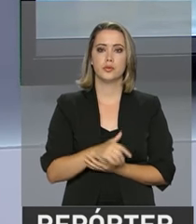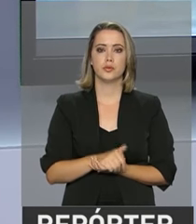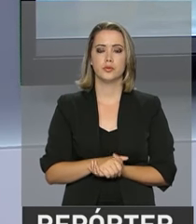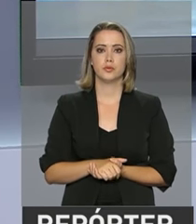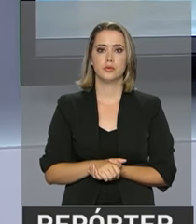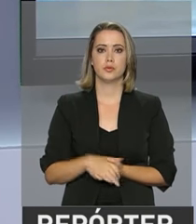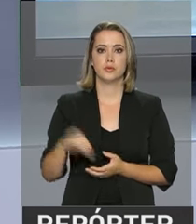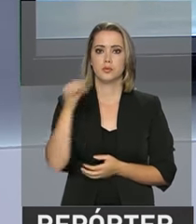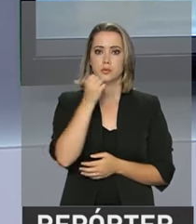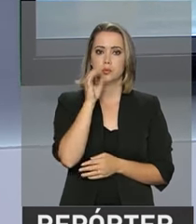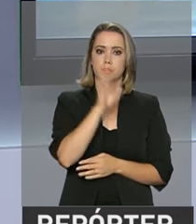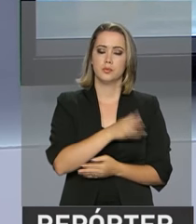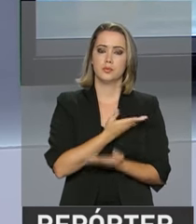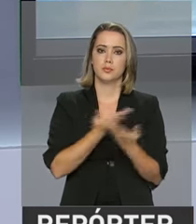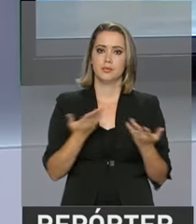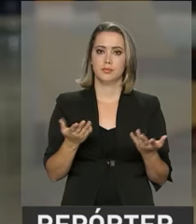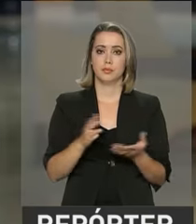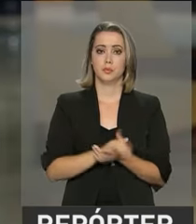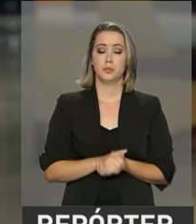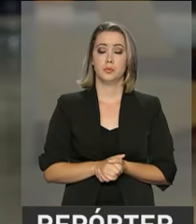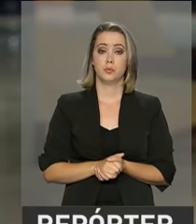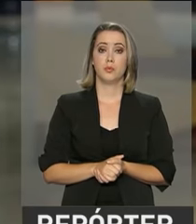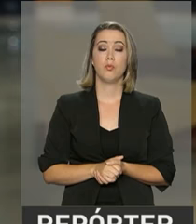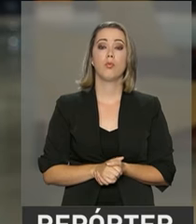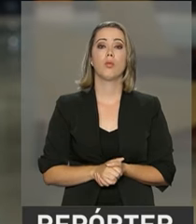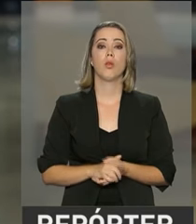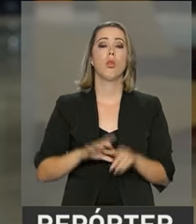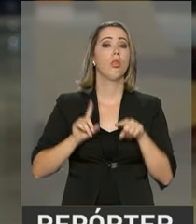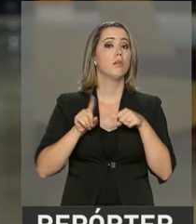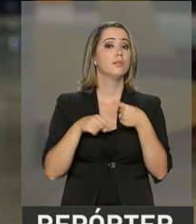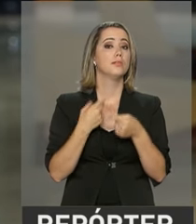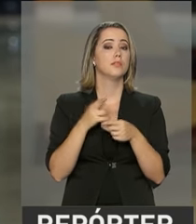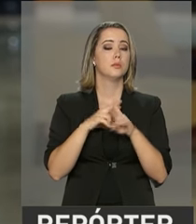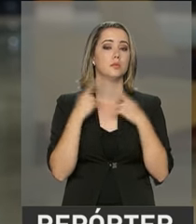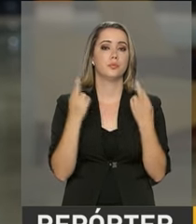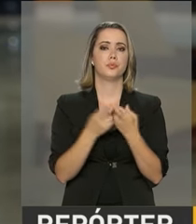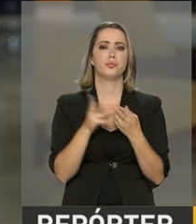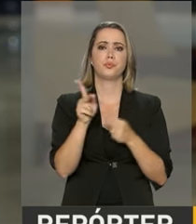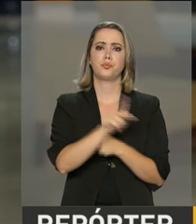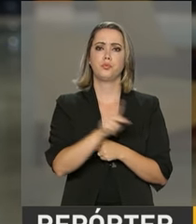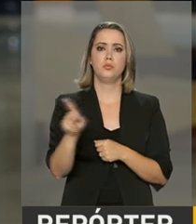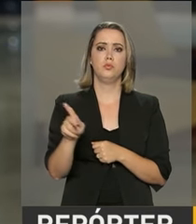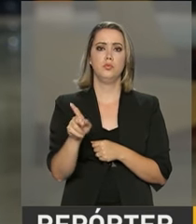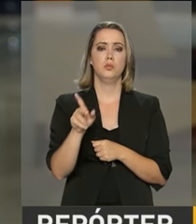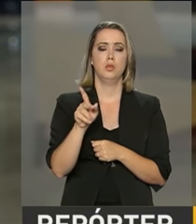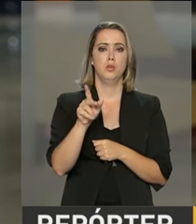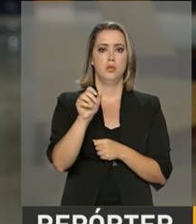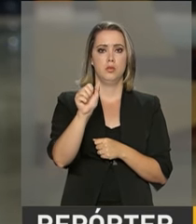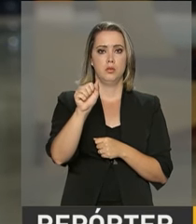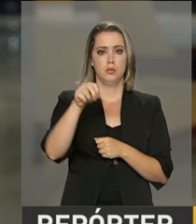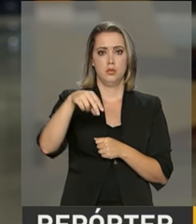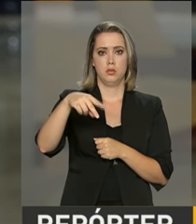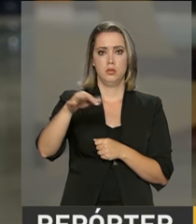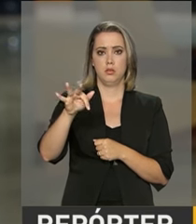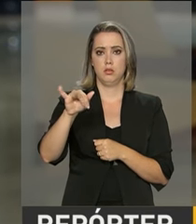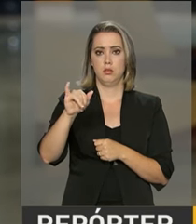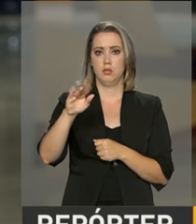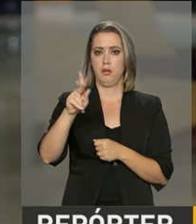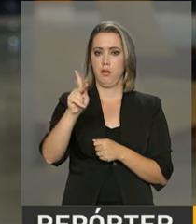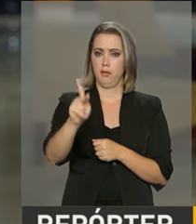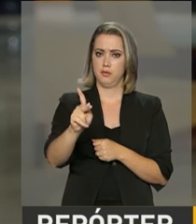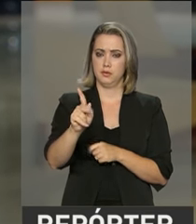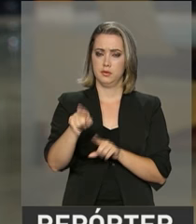boa tarde roberto boa tarde a todos olha o roberto logo após essa reunião o presidente da associação nacional dos fabricantes de veículos